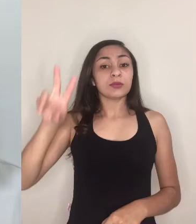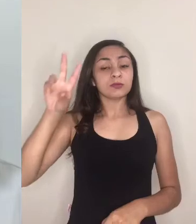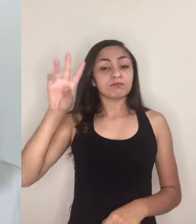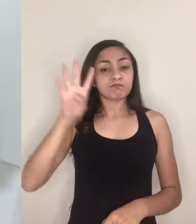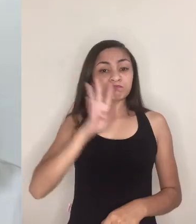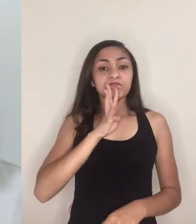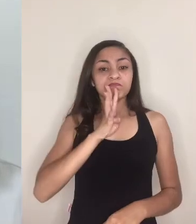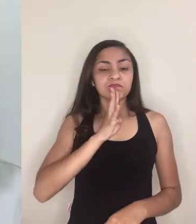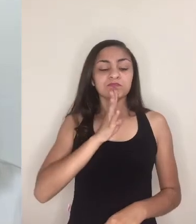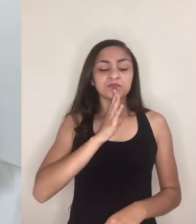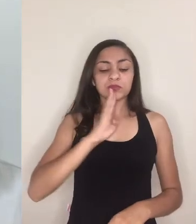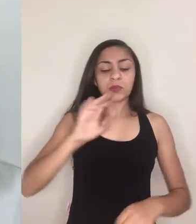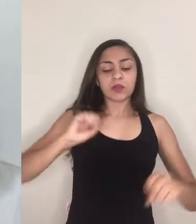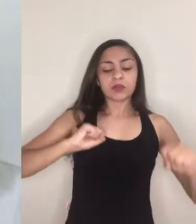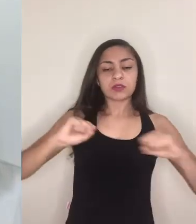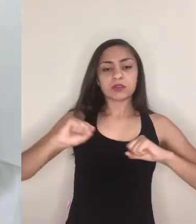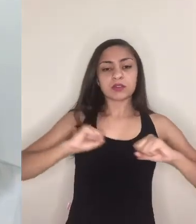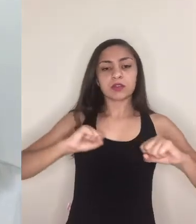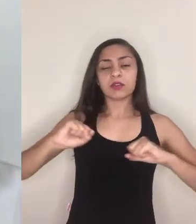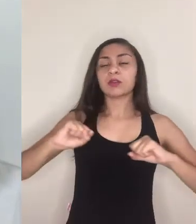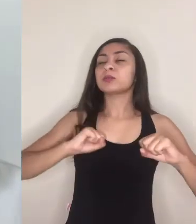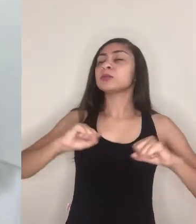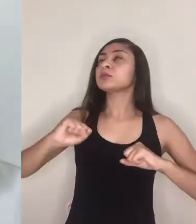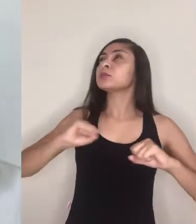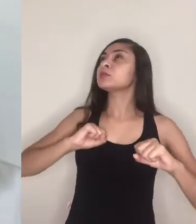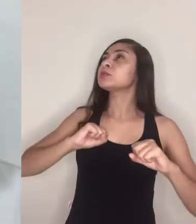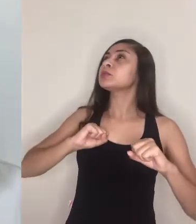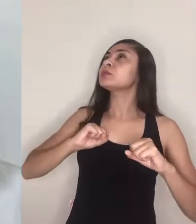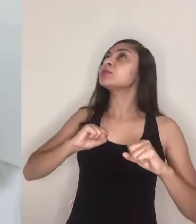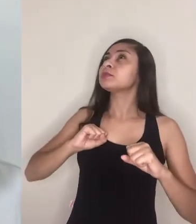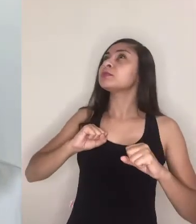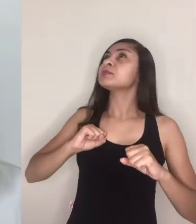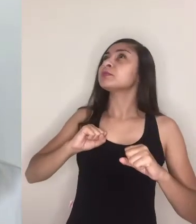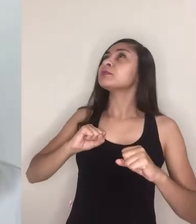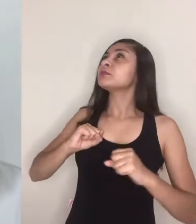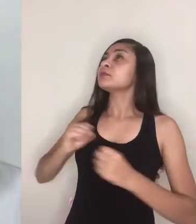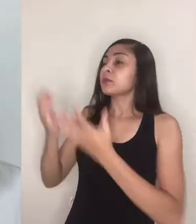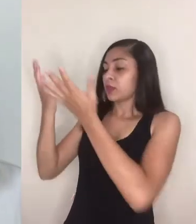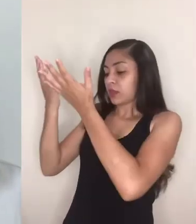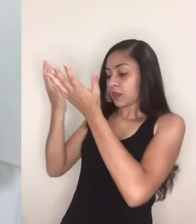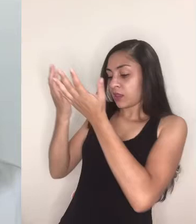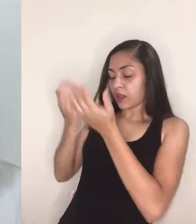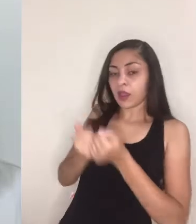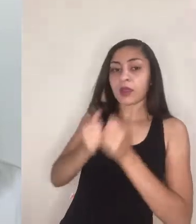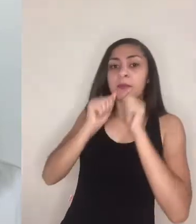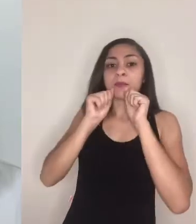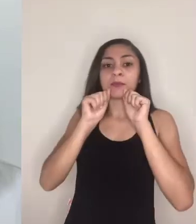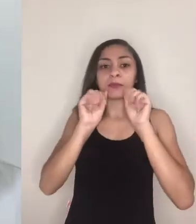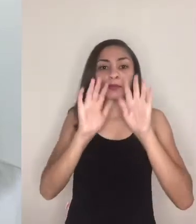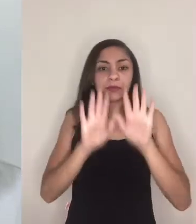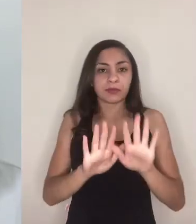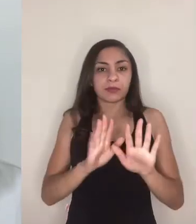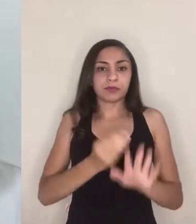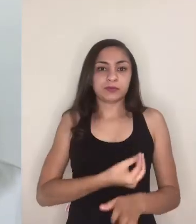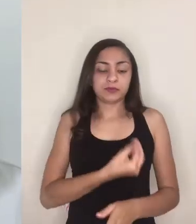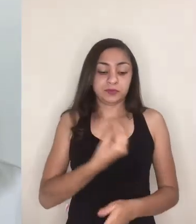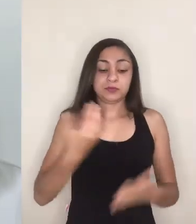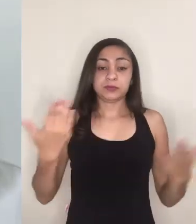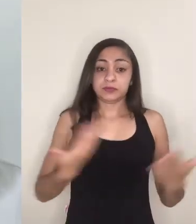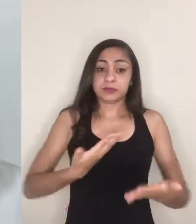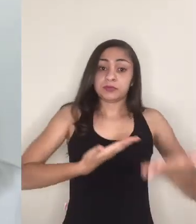o salmista obtém benefícios para a sua vida. Compartilhemos